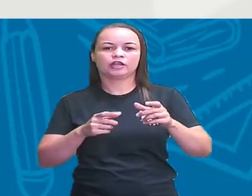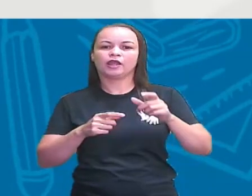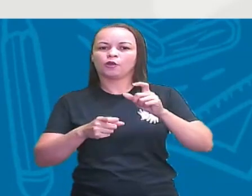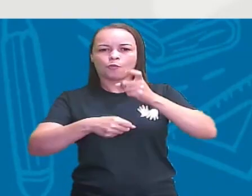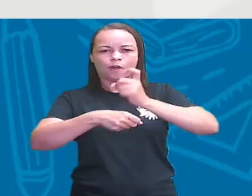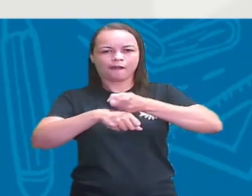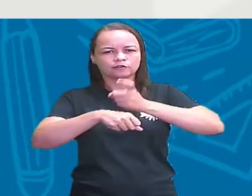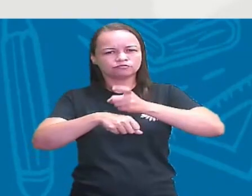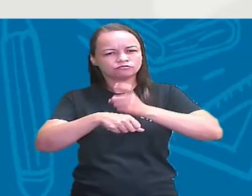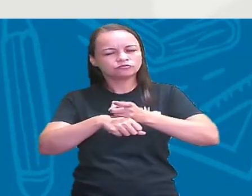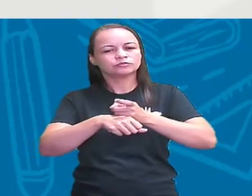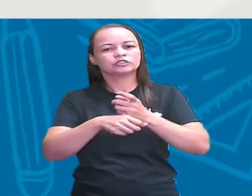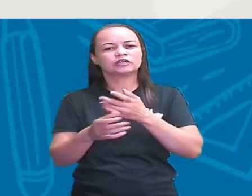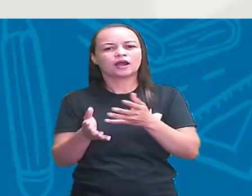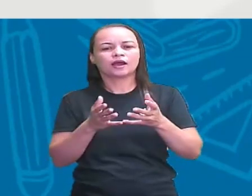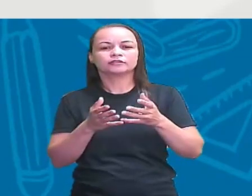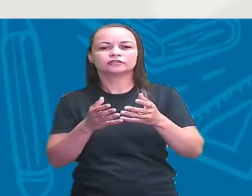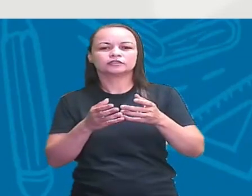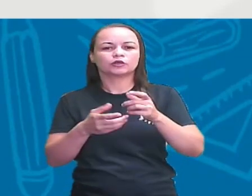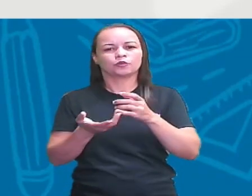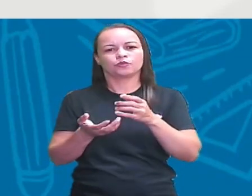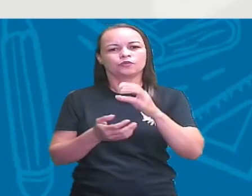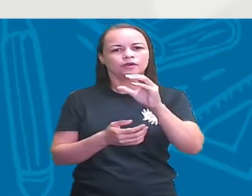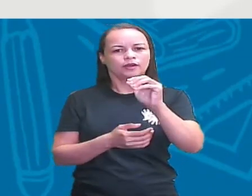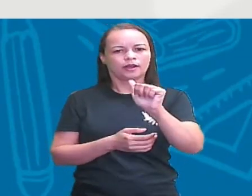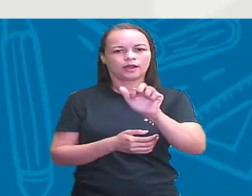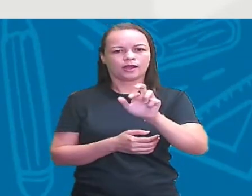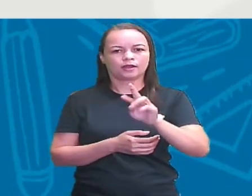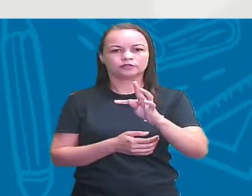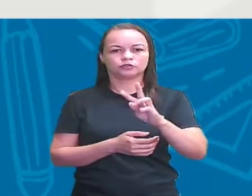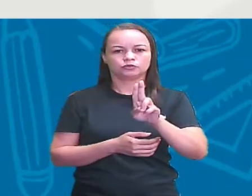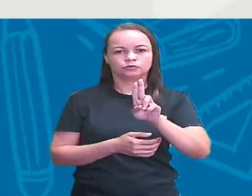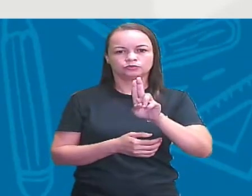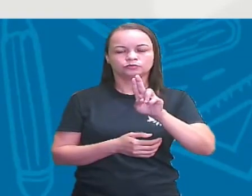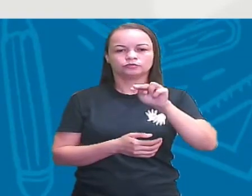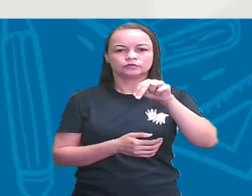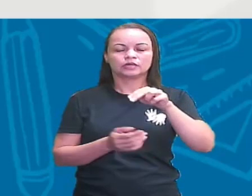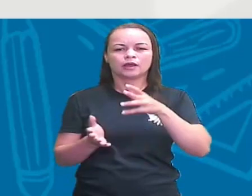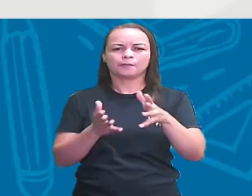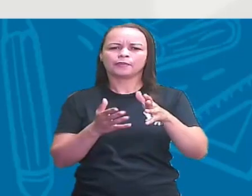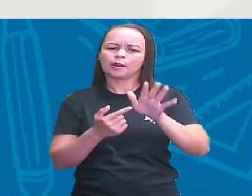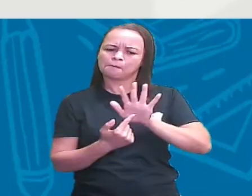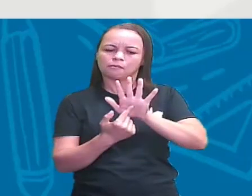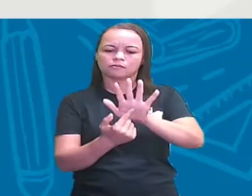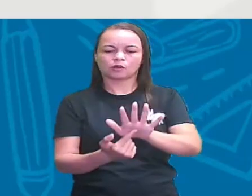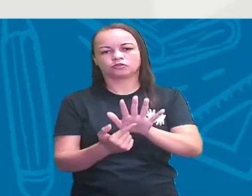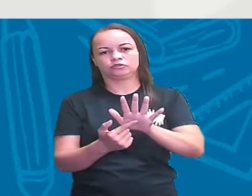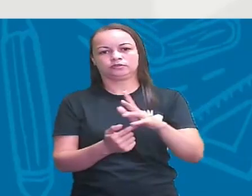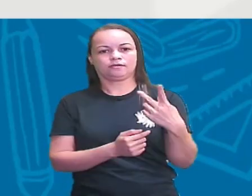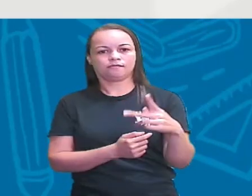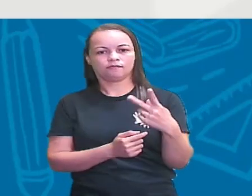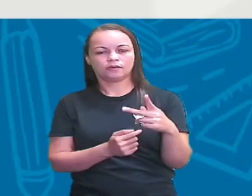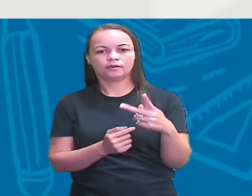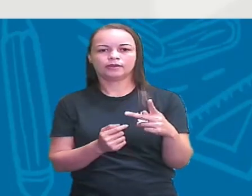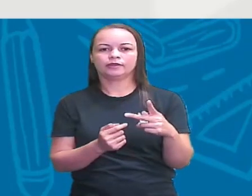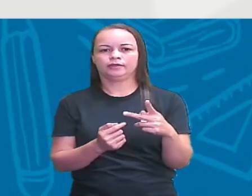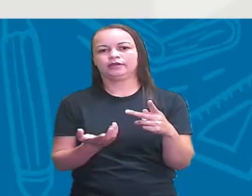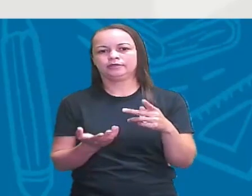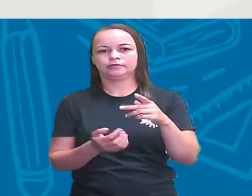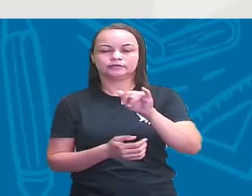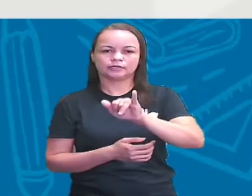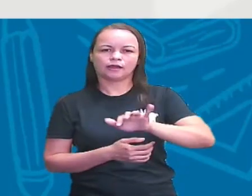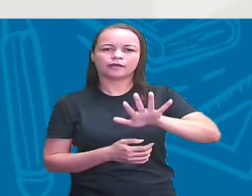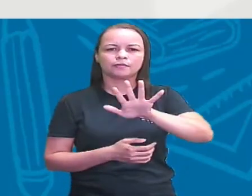charge, é um cartunzinho mesmo para exemplificar, não é?